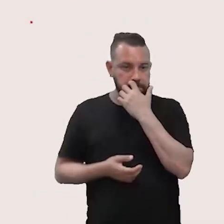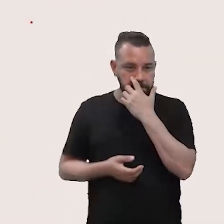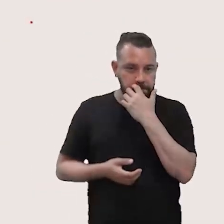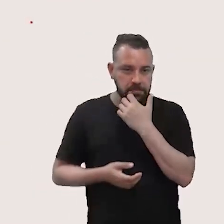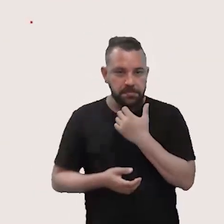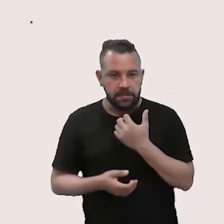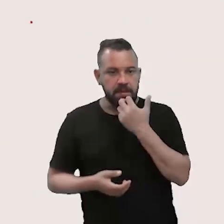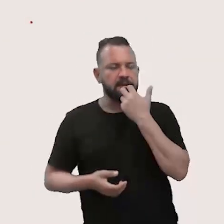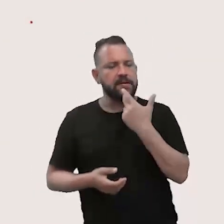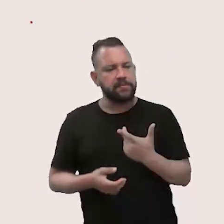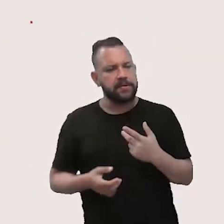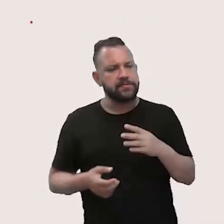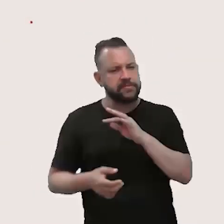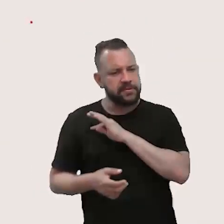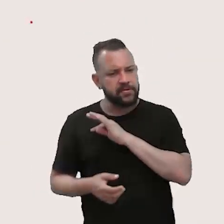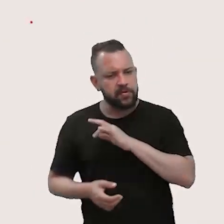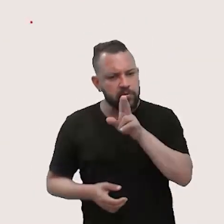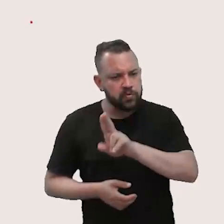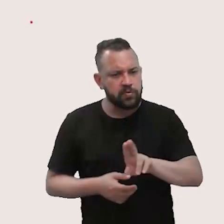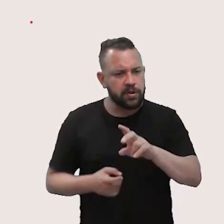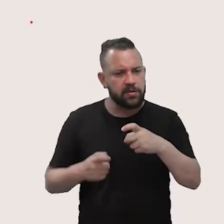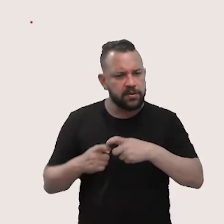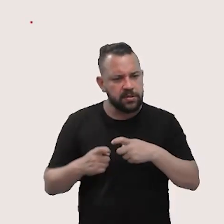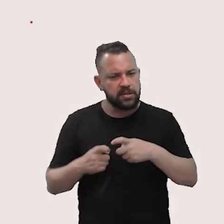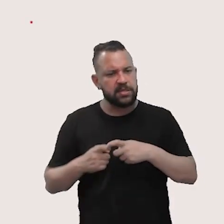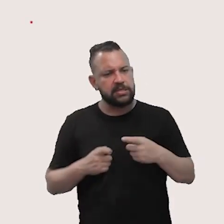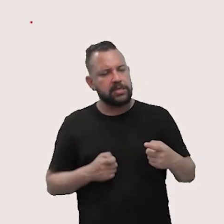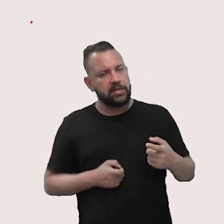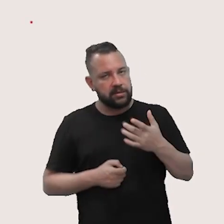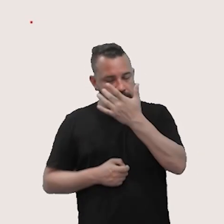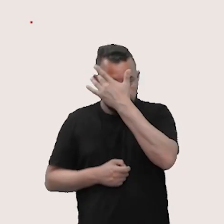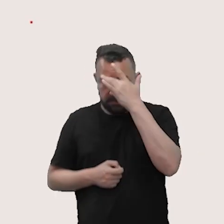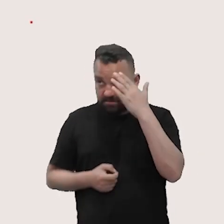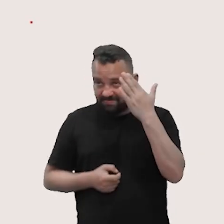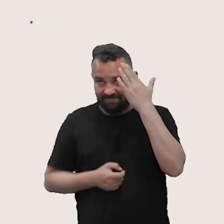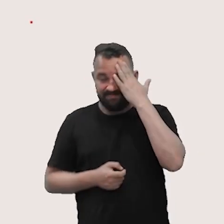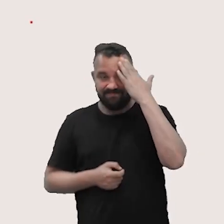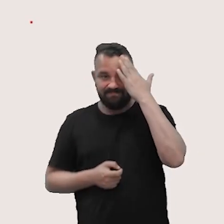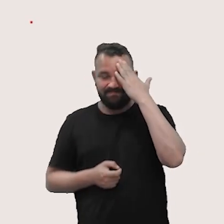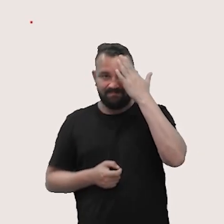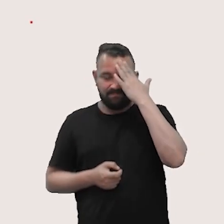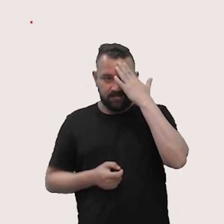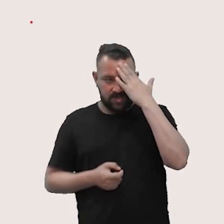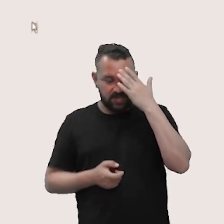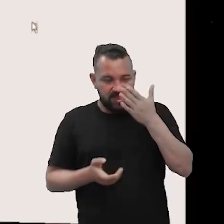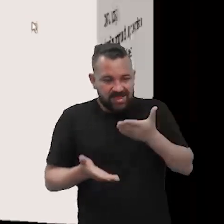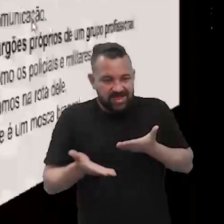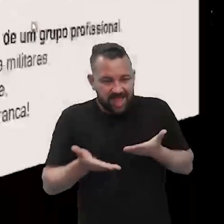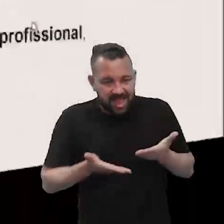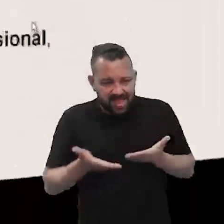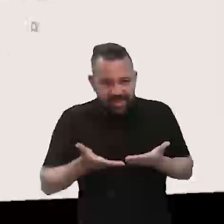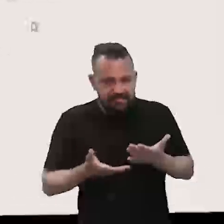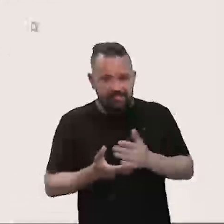a linguagem técnica utilizada pelos médicos nem sempre é entendida pelos seus pacientes.